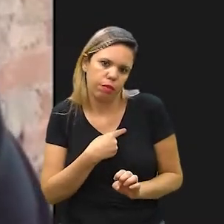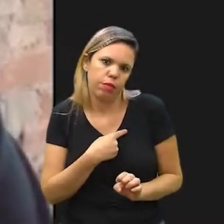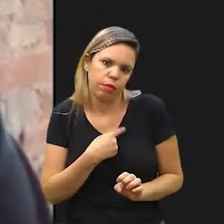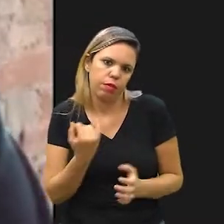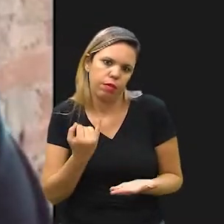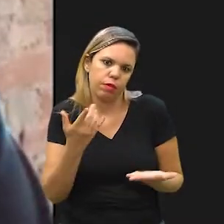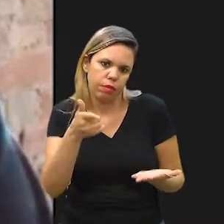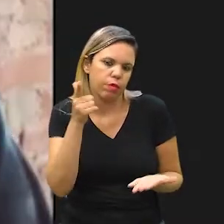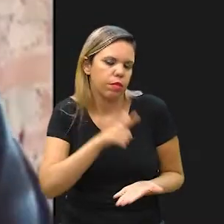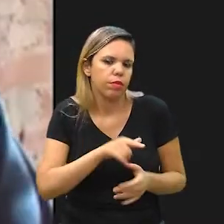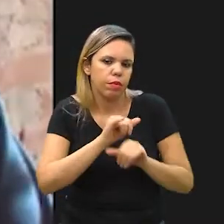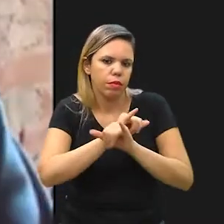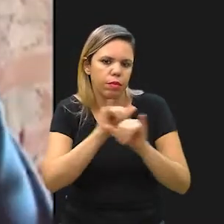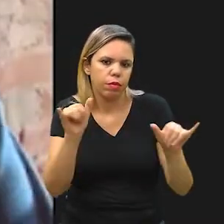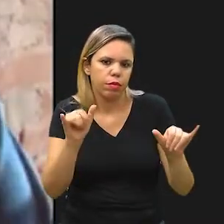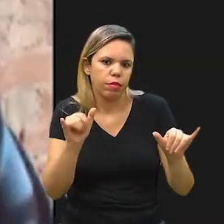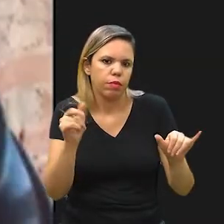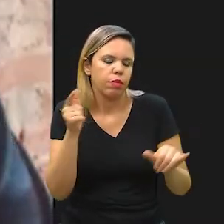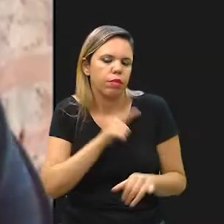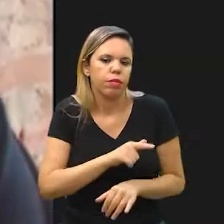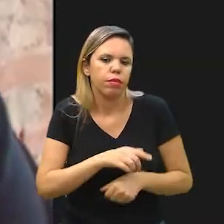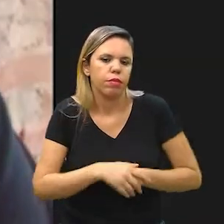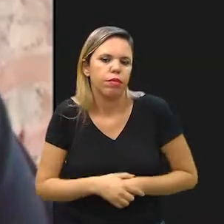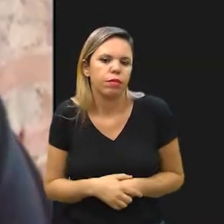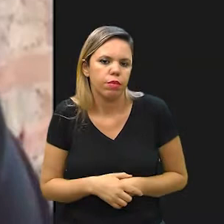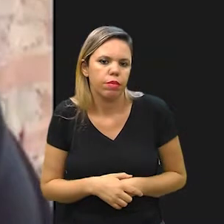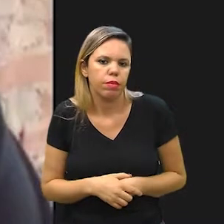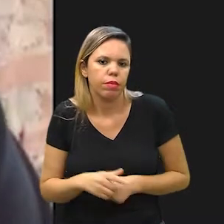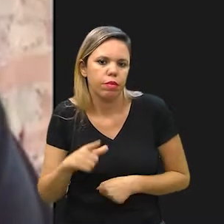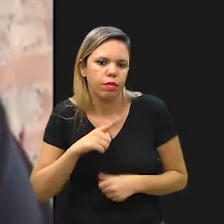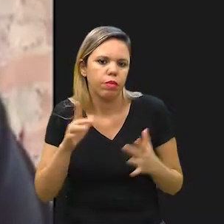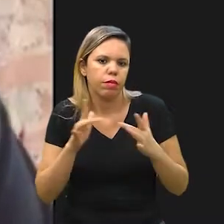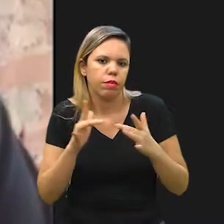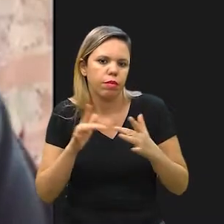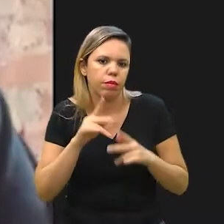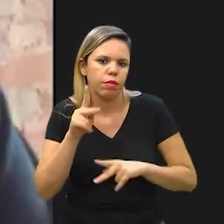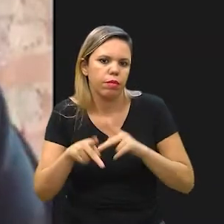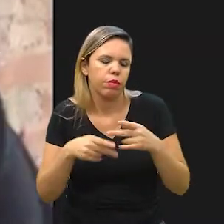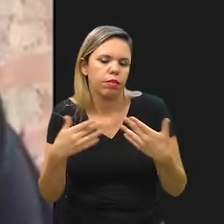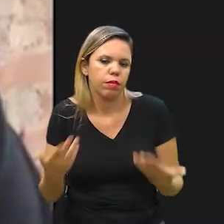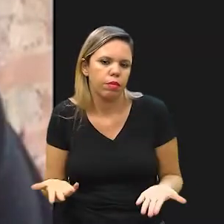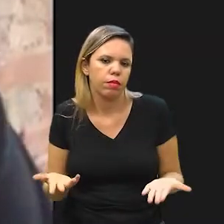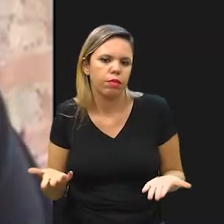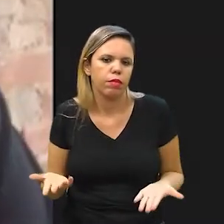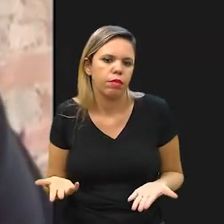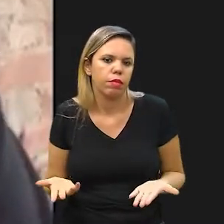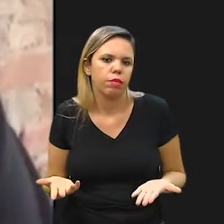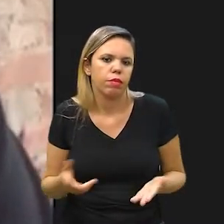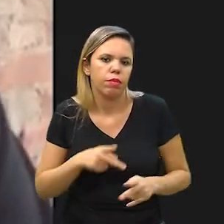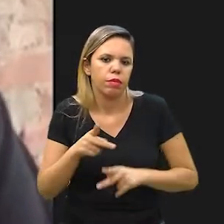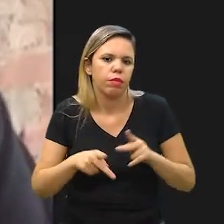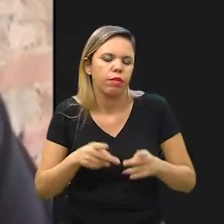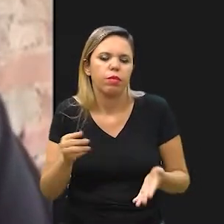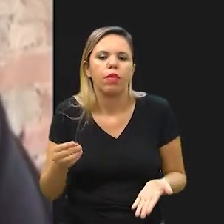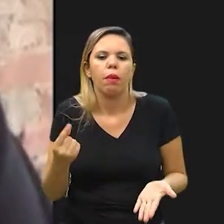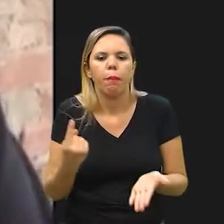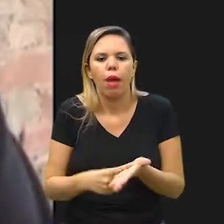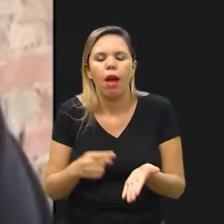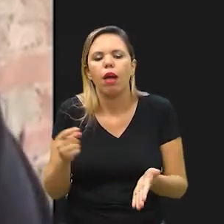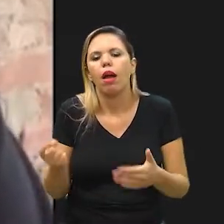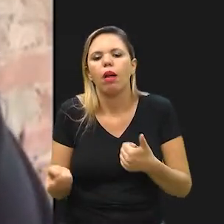né? Que você consegue divulgar, consegue ter um contato com o público, né? E aí o pessoal um marcava o outro,